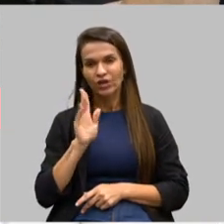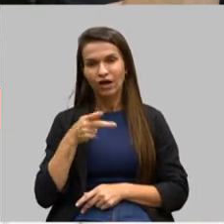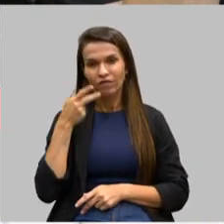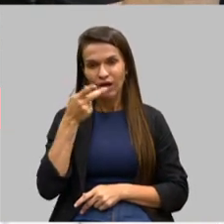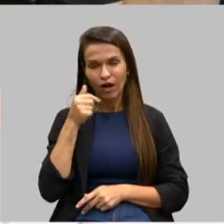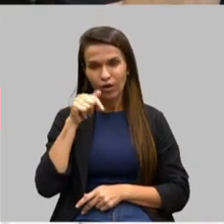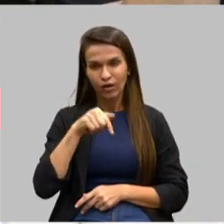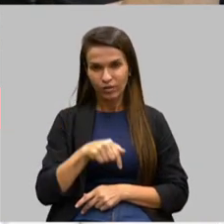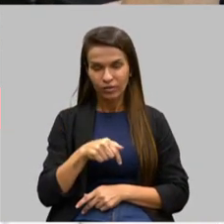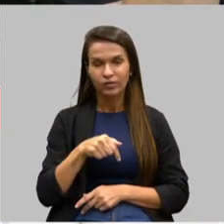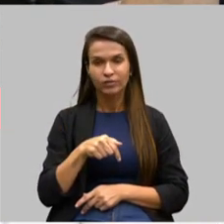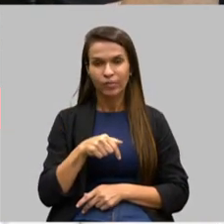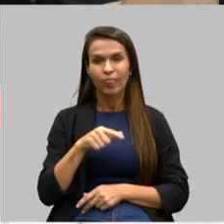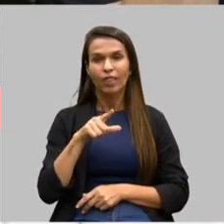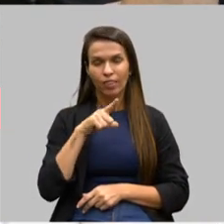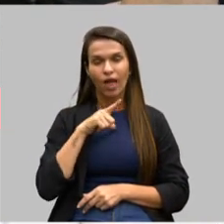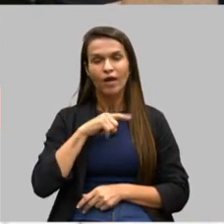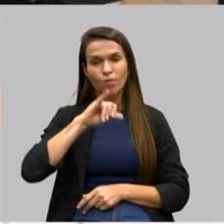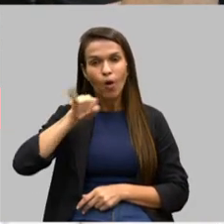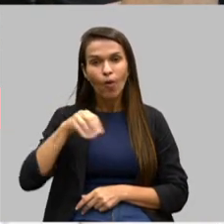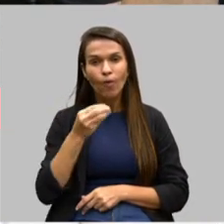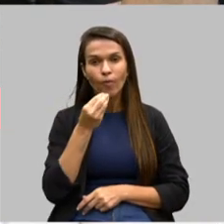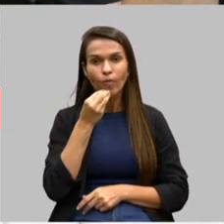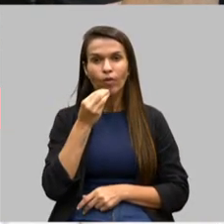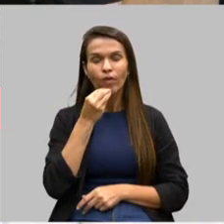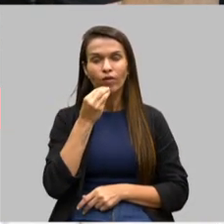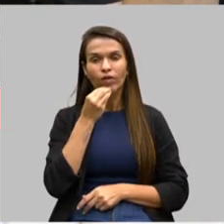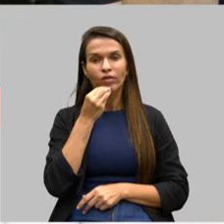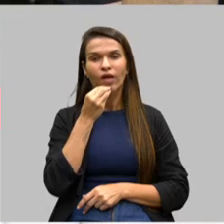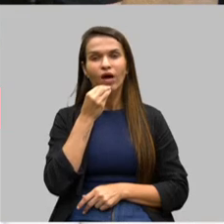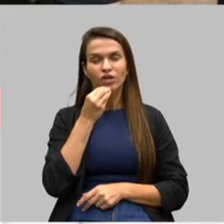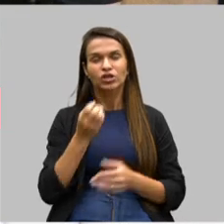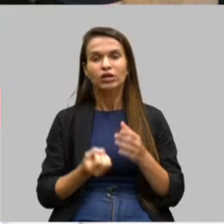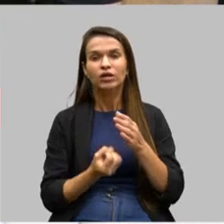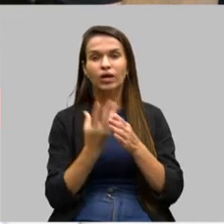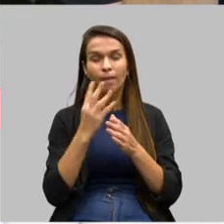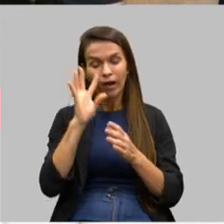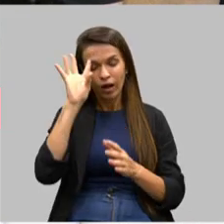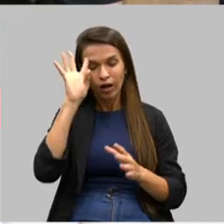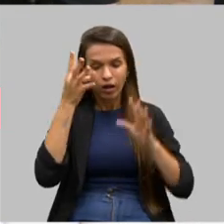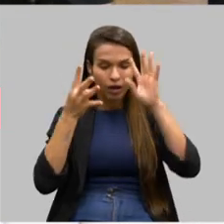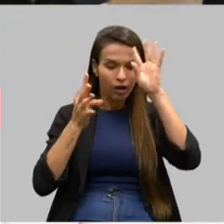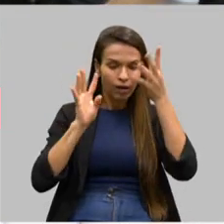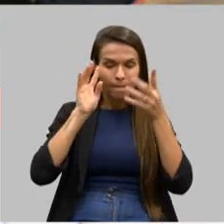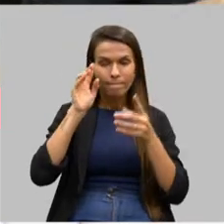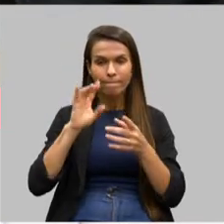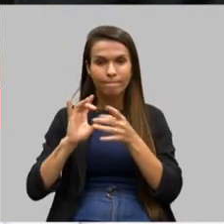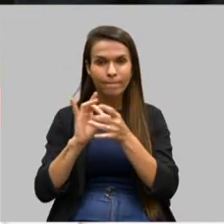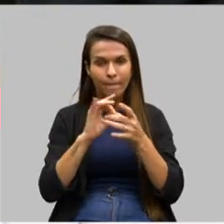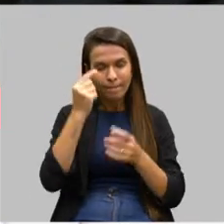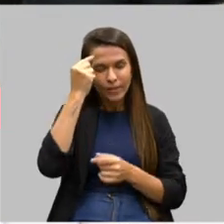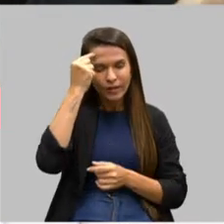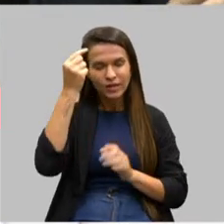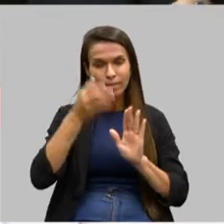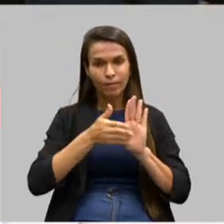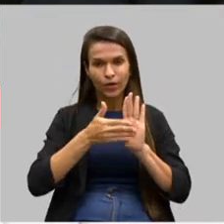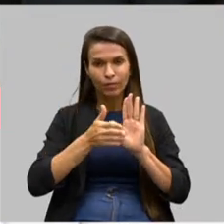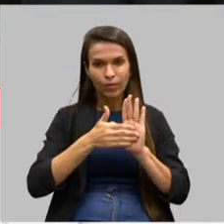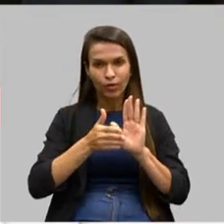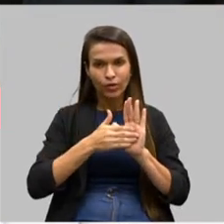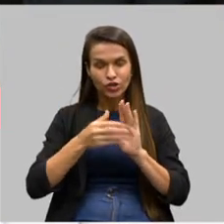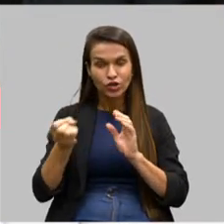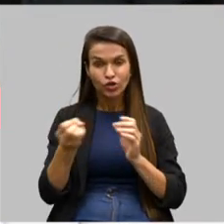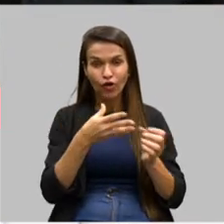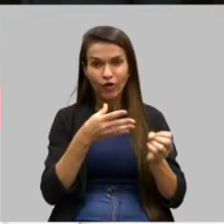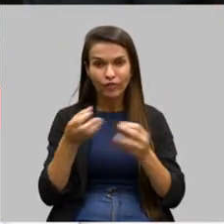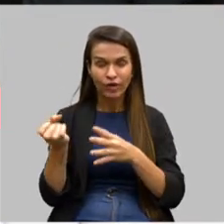seja, há uma oportunidade sendo gerada aí para que soluções sejam pensadas e propostas, inovações